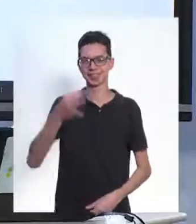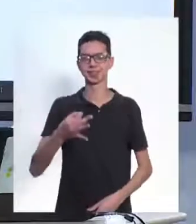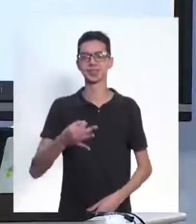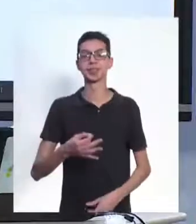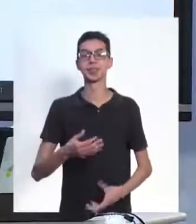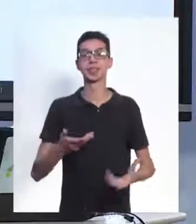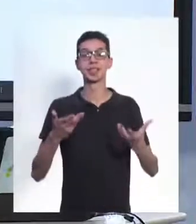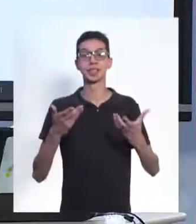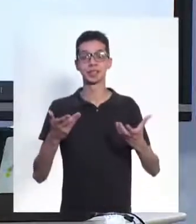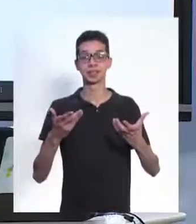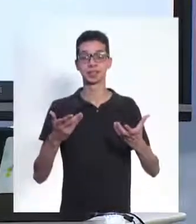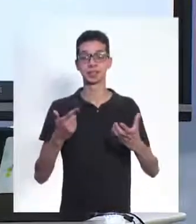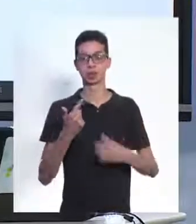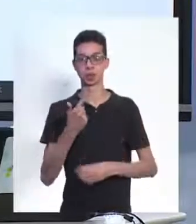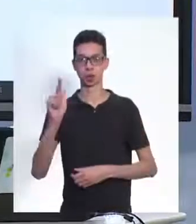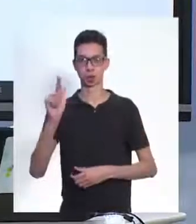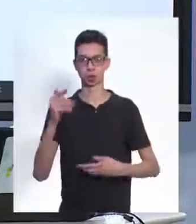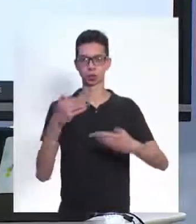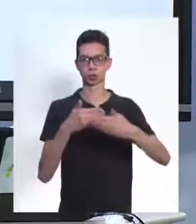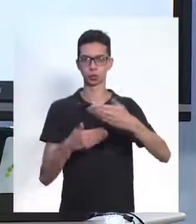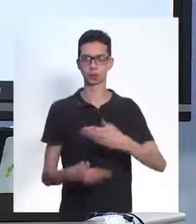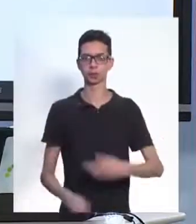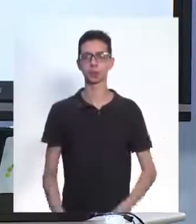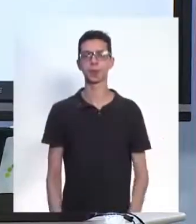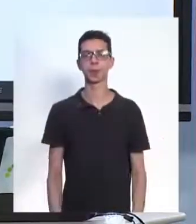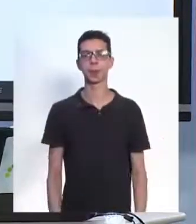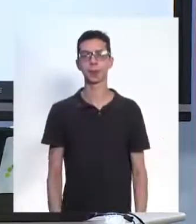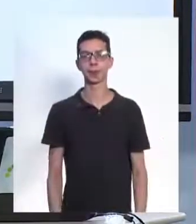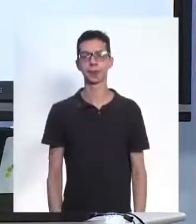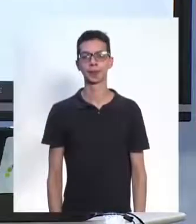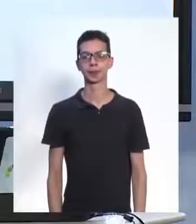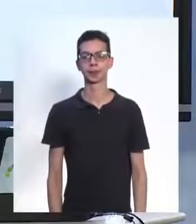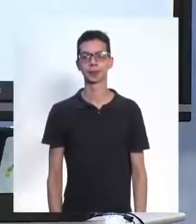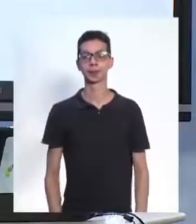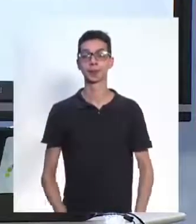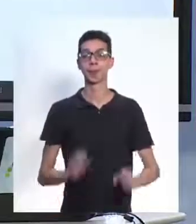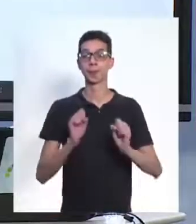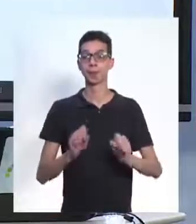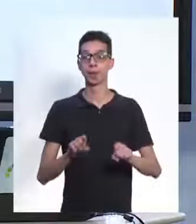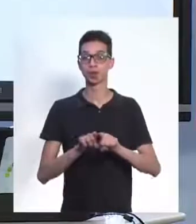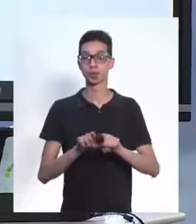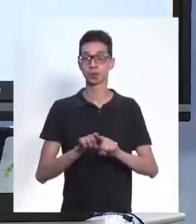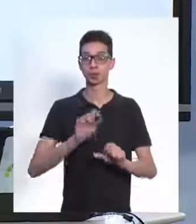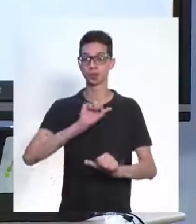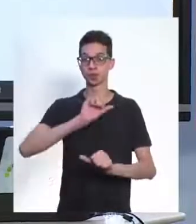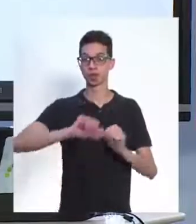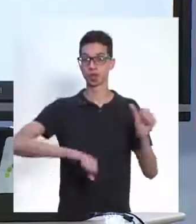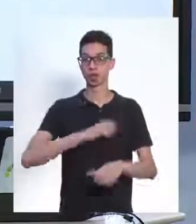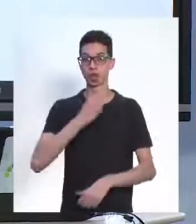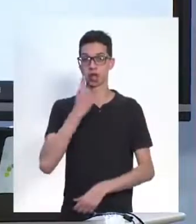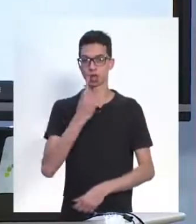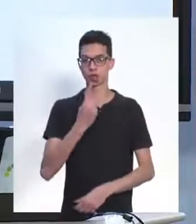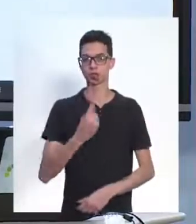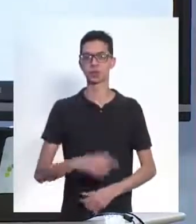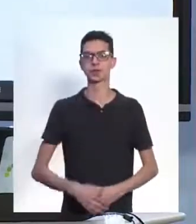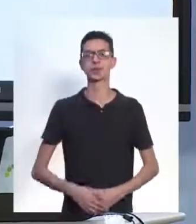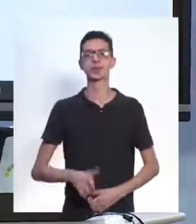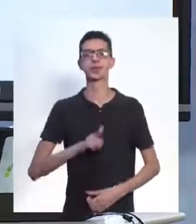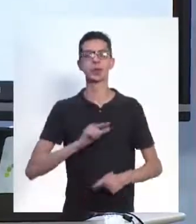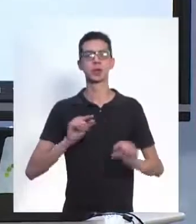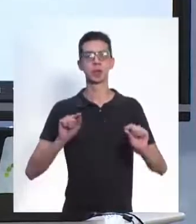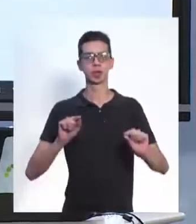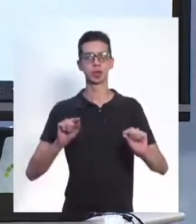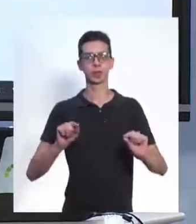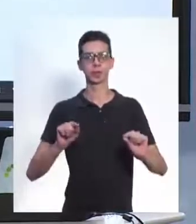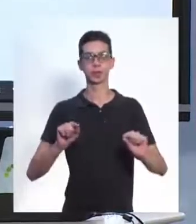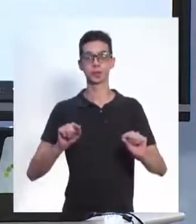para a próxima? Aí a gente pode mostrar para eles... A gente pode inverter agora. Então, a gente tem uma relação de causa e consequência.